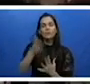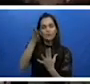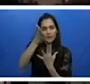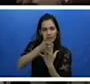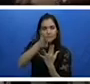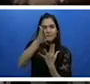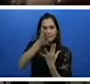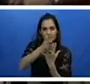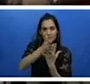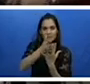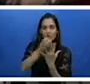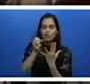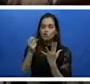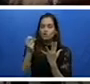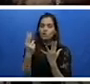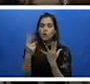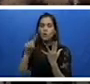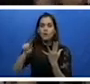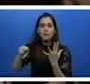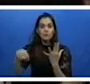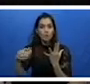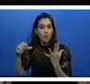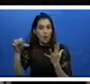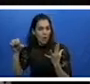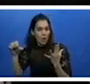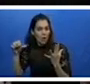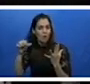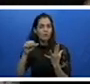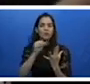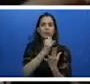entre. Então, a letra C.